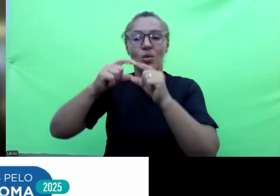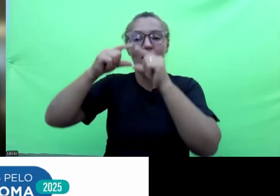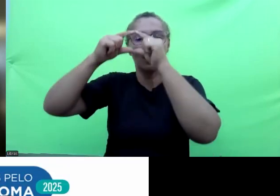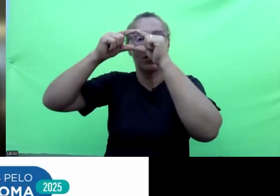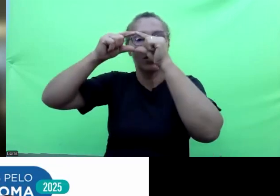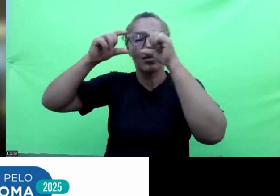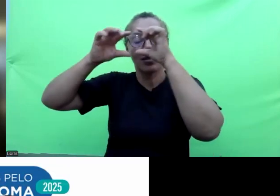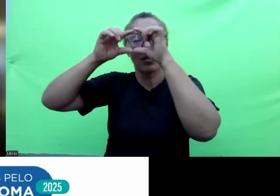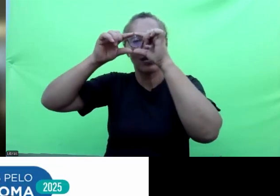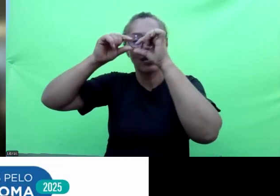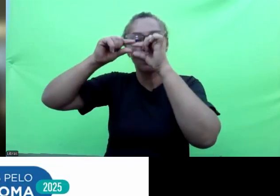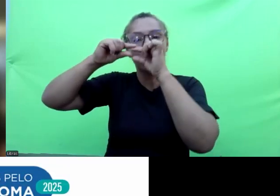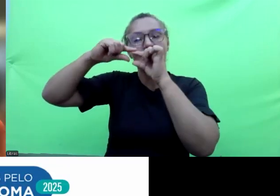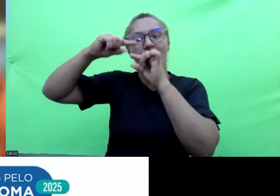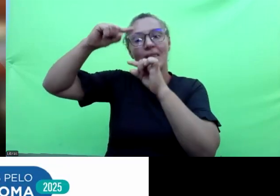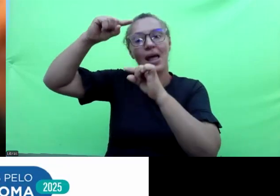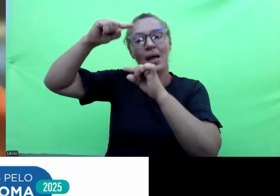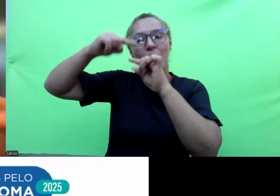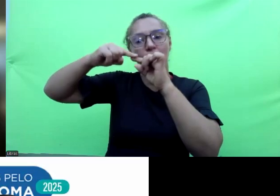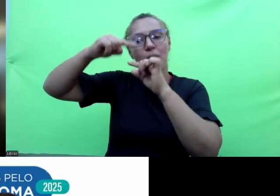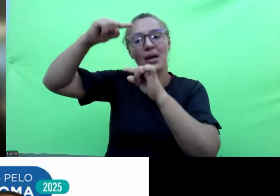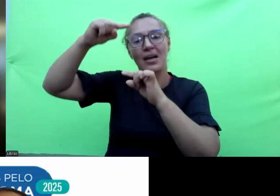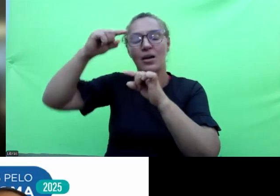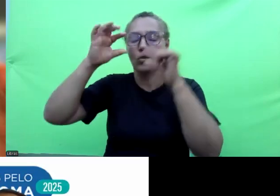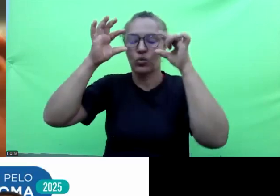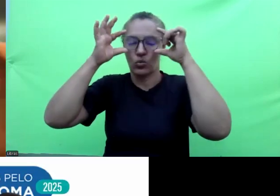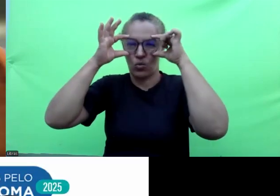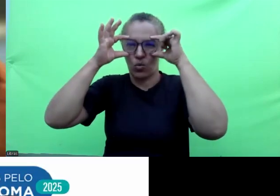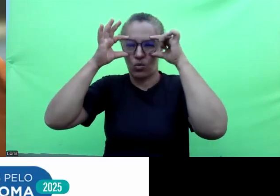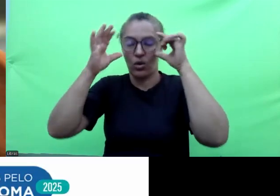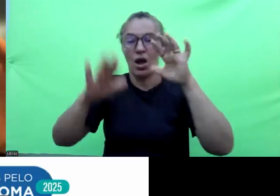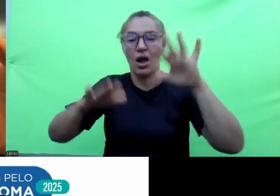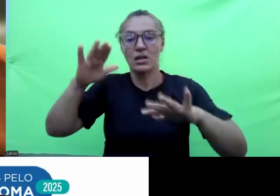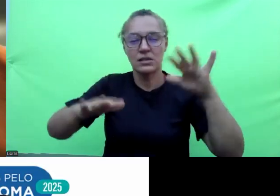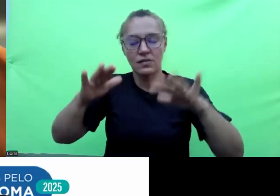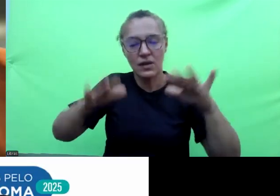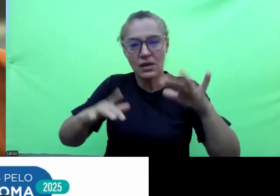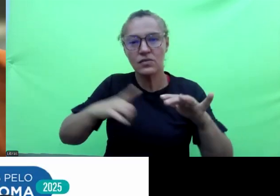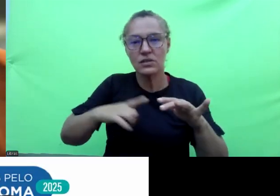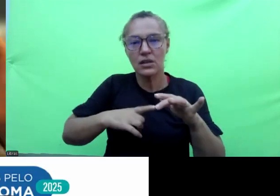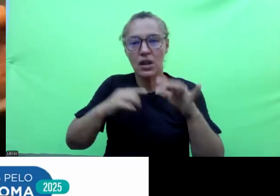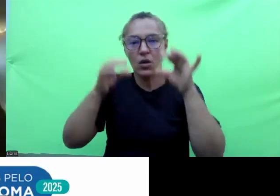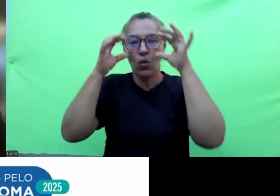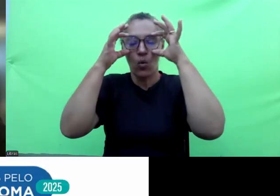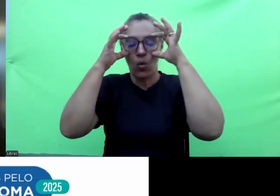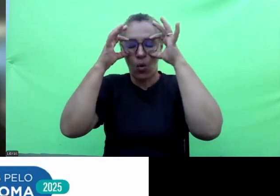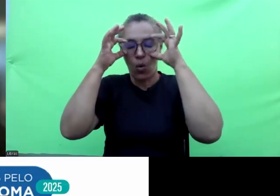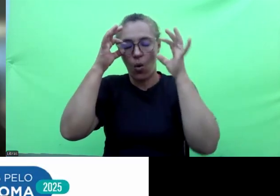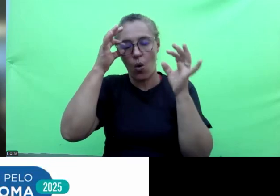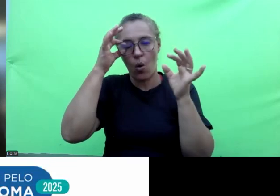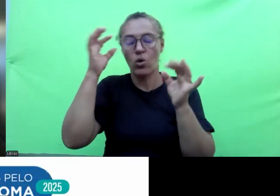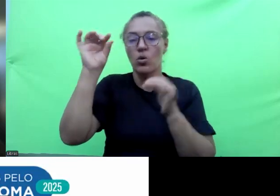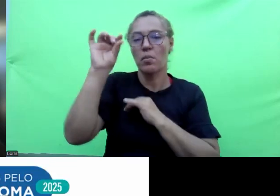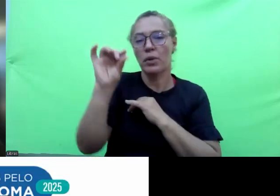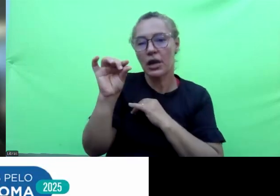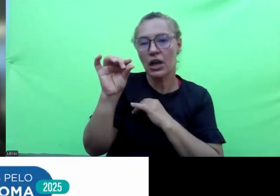Então, você pode ter um grau de óculos que é influenciado pelo tamanho do olho, pela lente